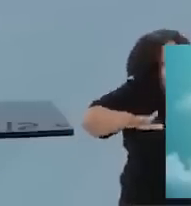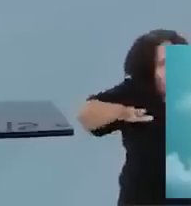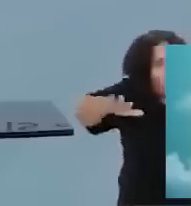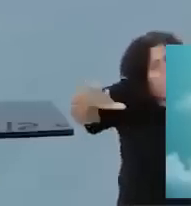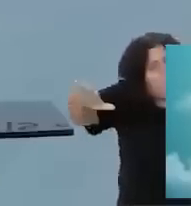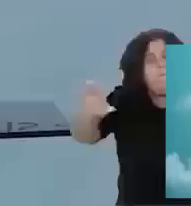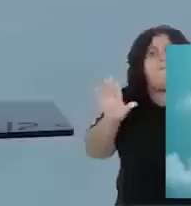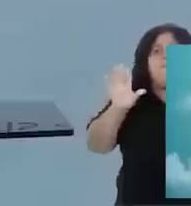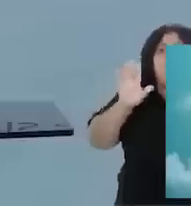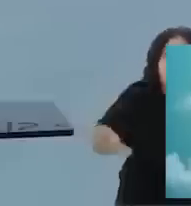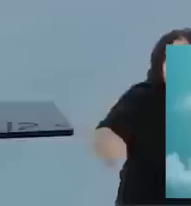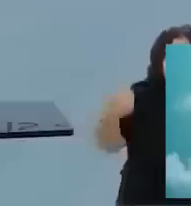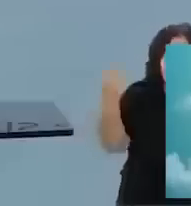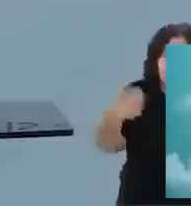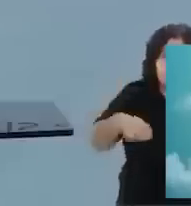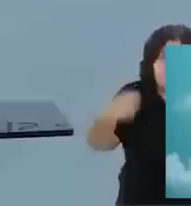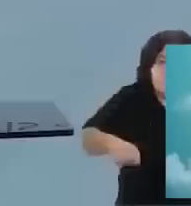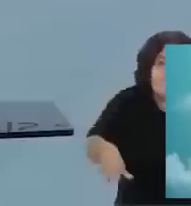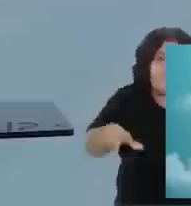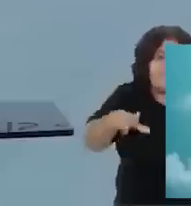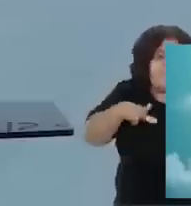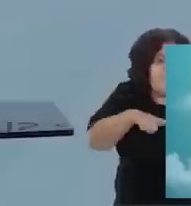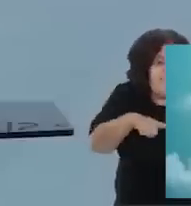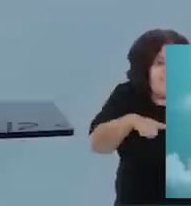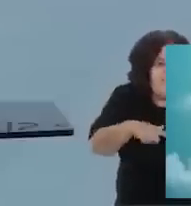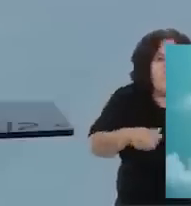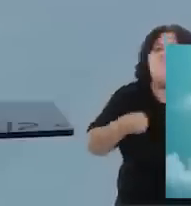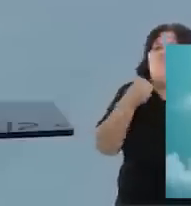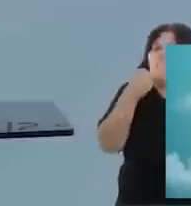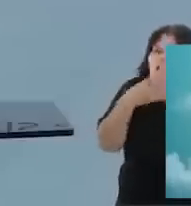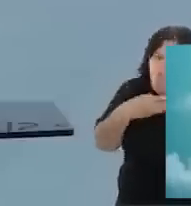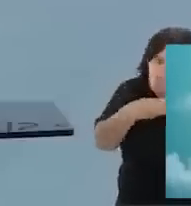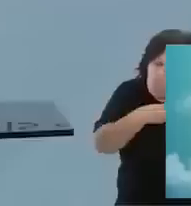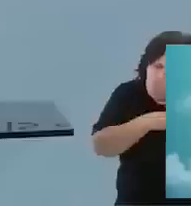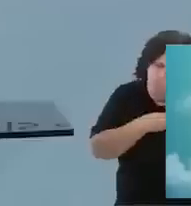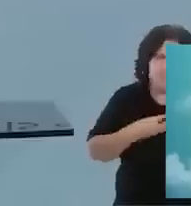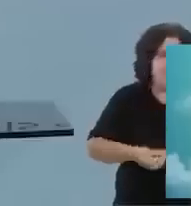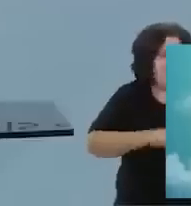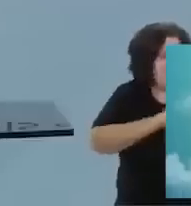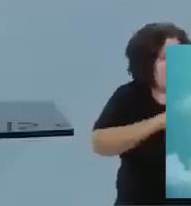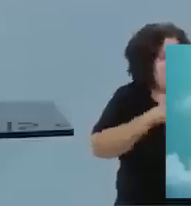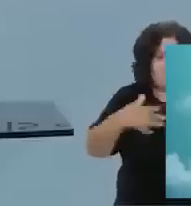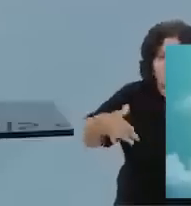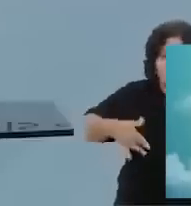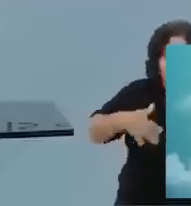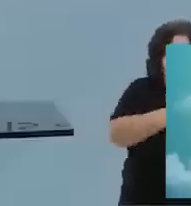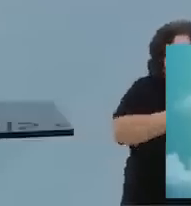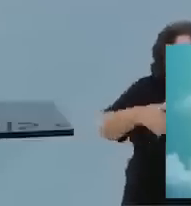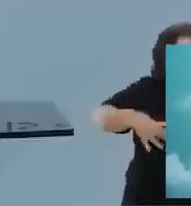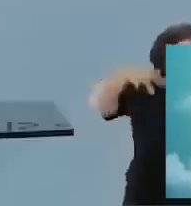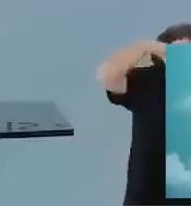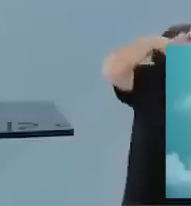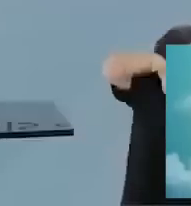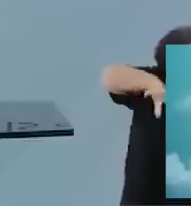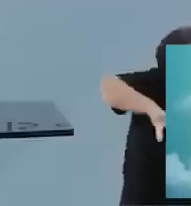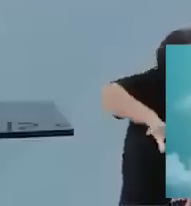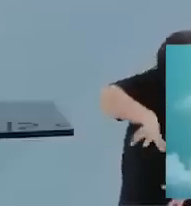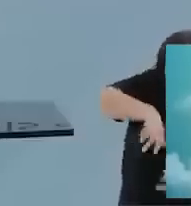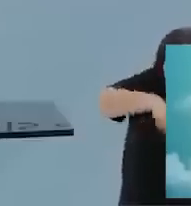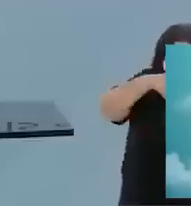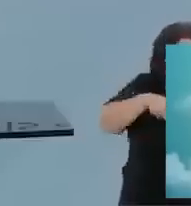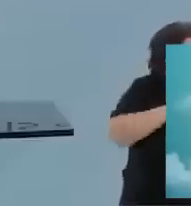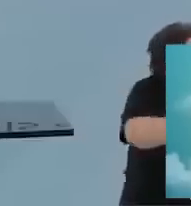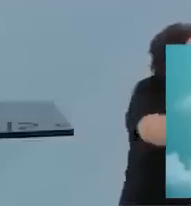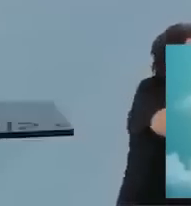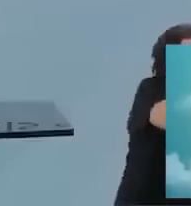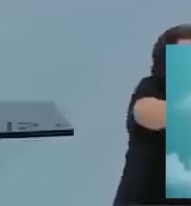mas queremos ser uma comunidade que cresce qualitativamente. Uma igreja que tenha saúde espiritual. Uma igreja onde cada um